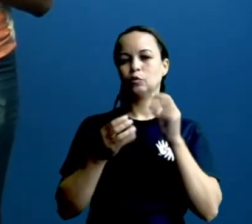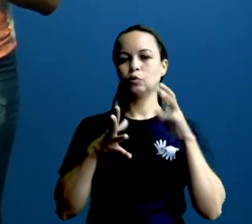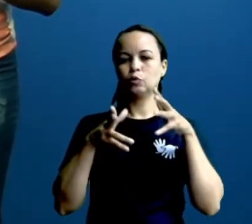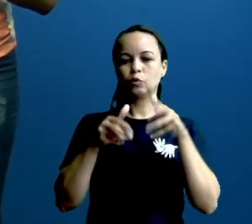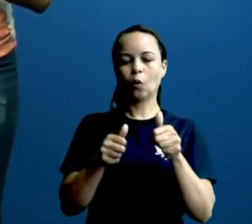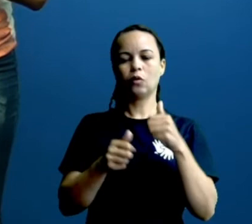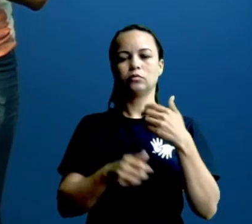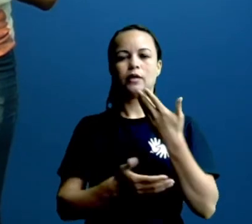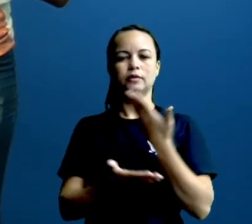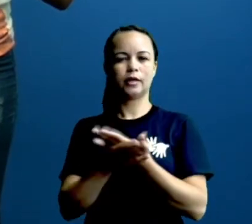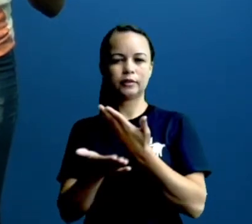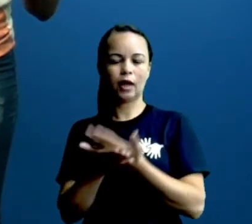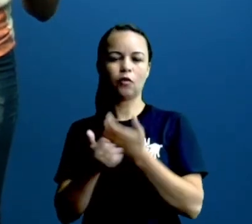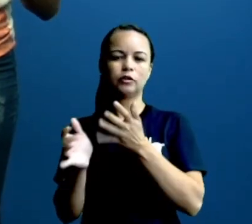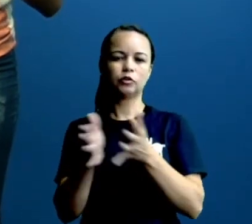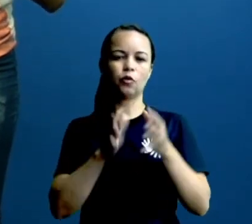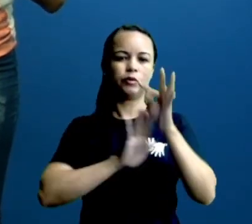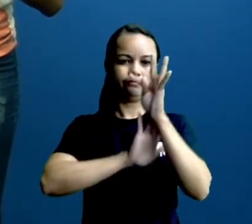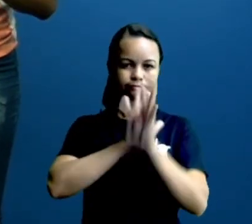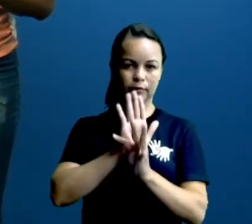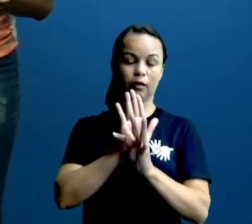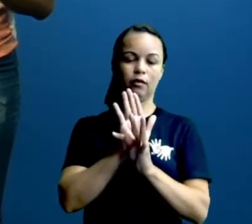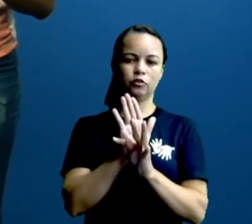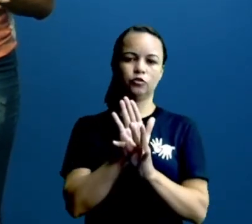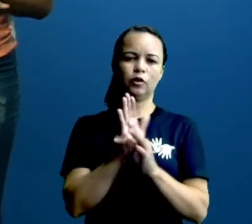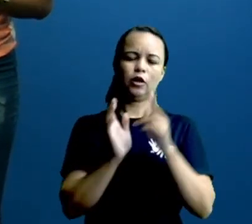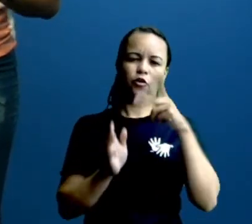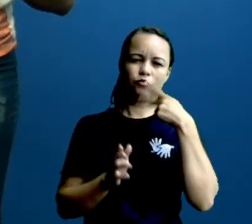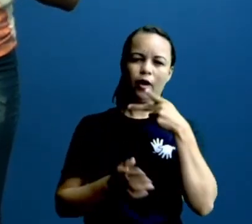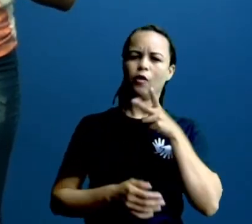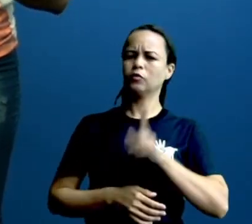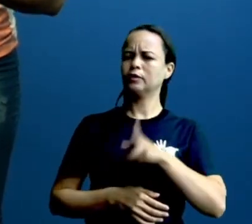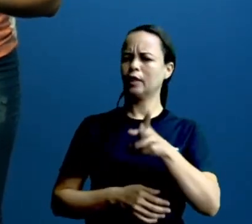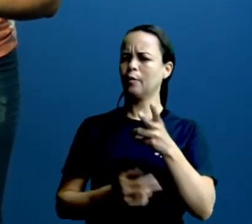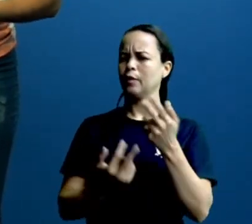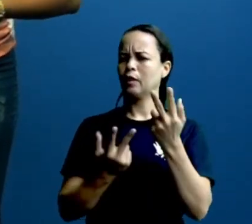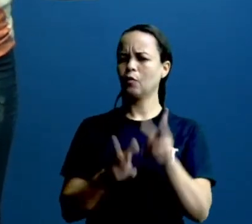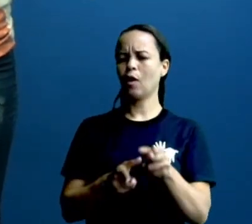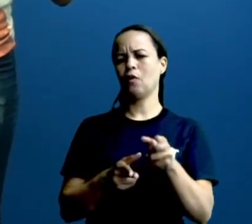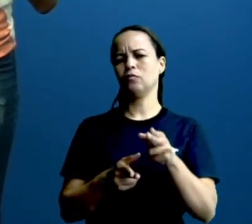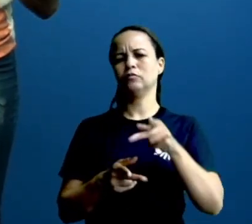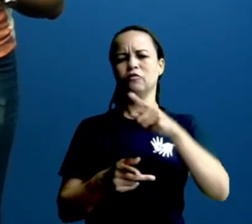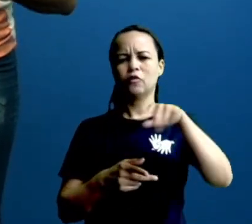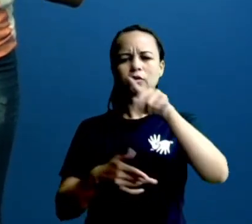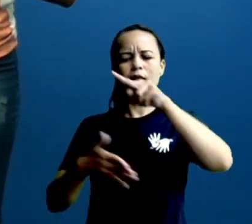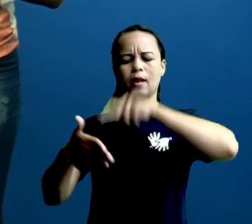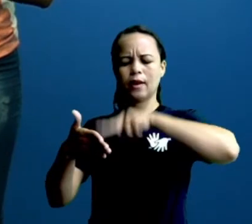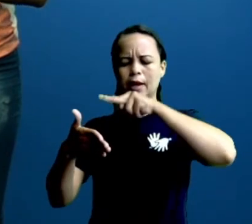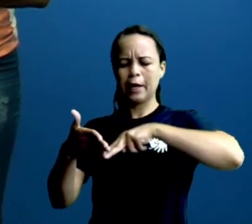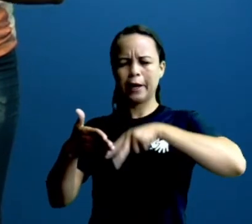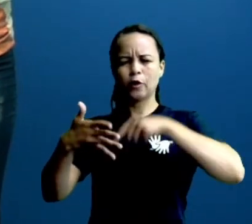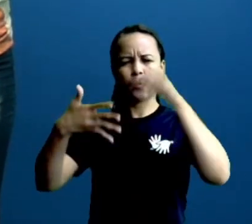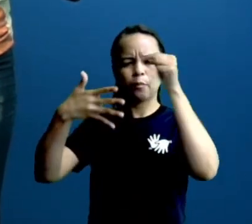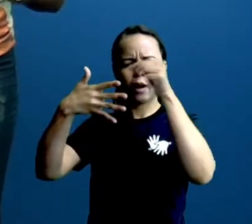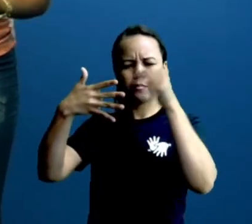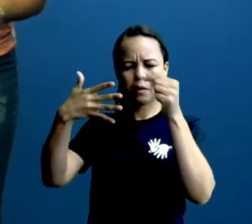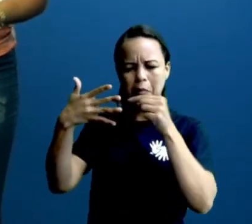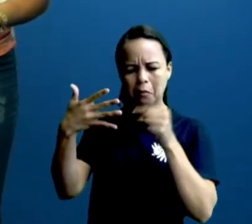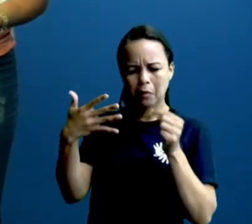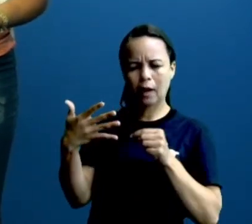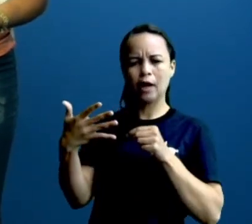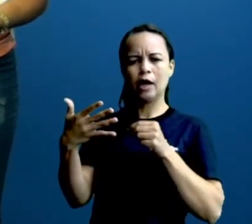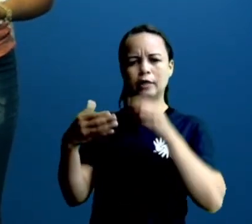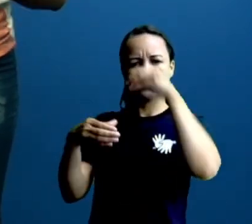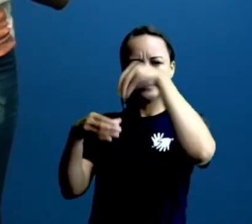está fazendo agora sobre textos, eu falo sempre a mesma coisa. Leiam, identifiquem cada ponto dentro